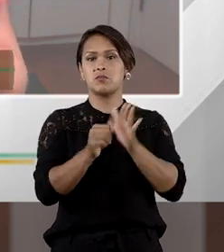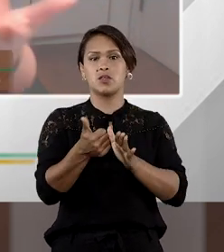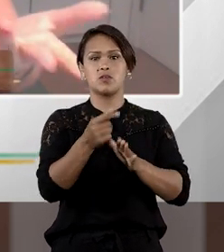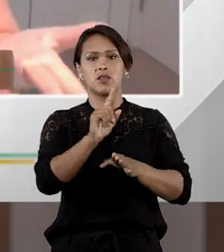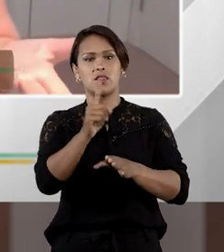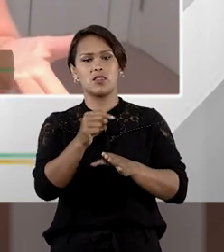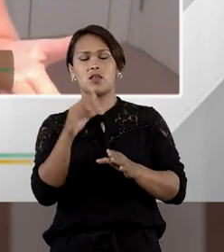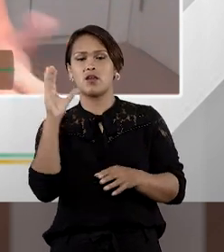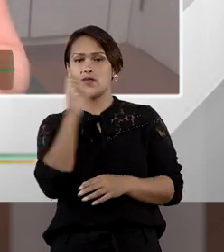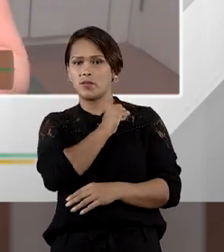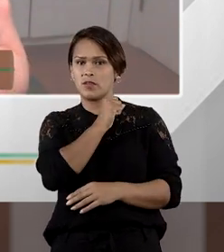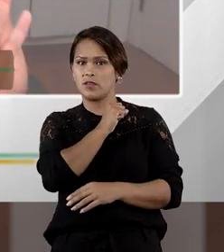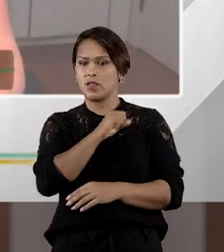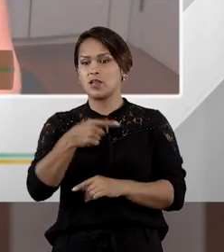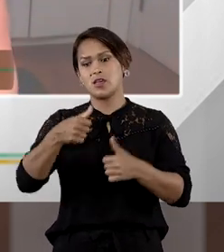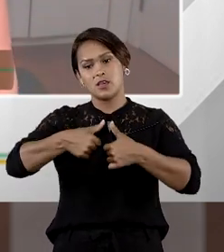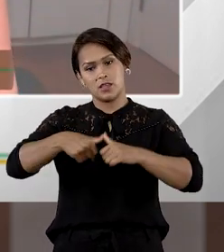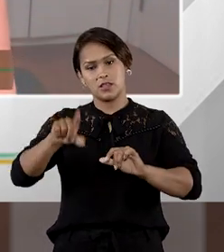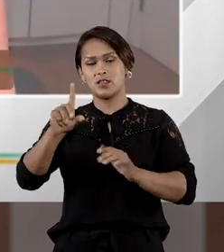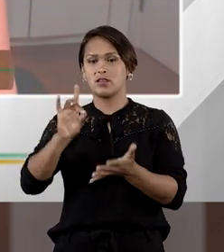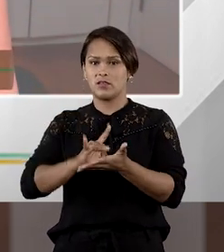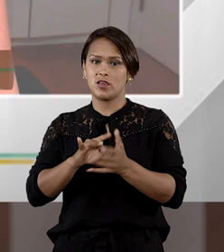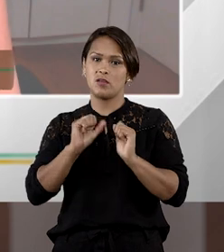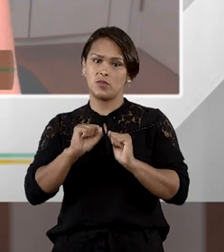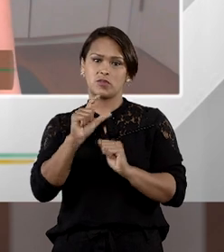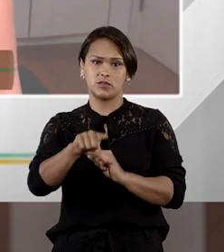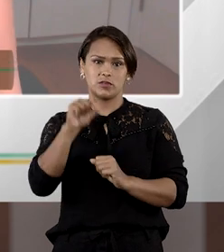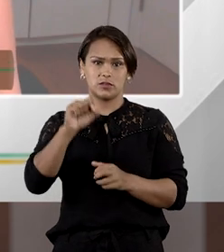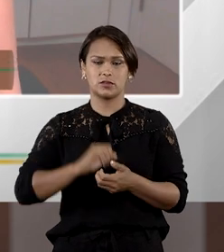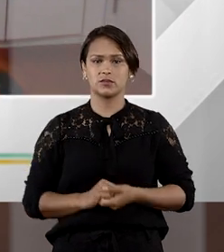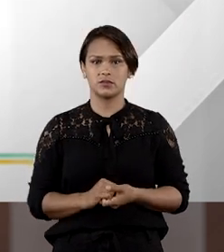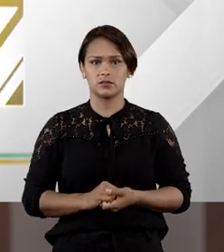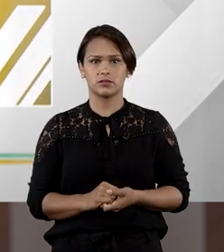lugar em termos de eficiência, então, realmente, ela pode escolher.